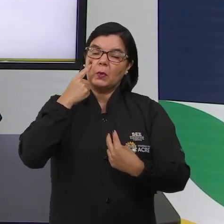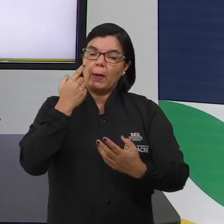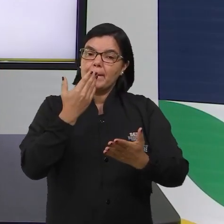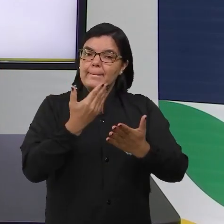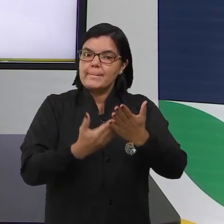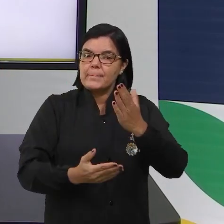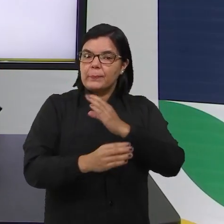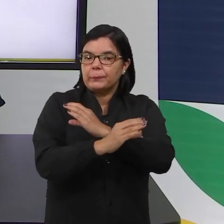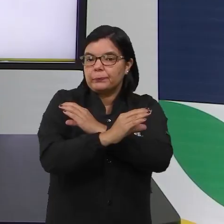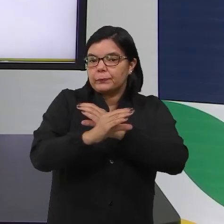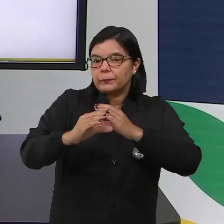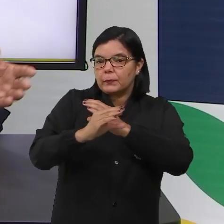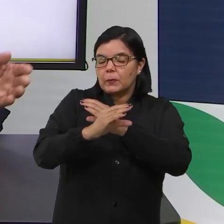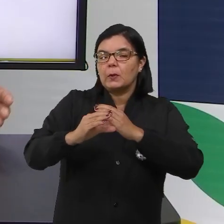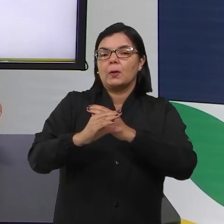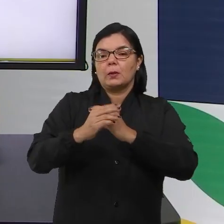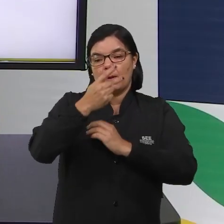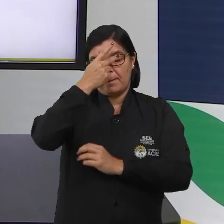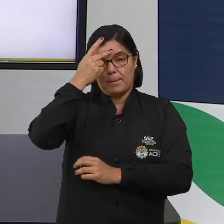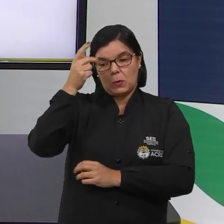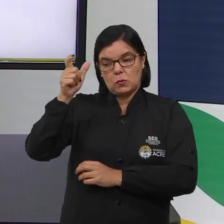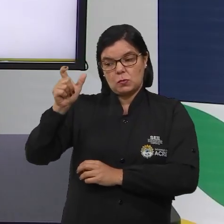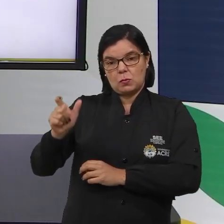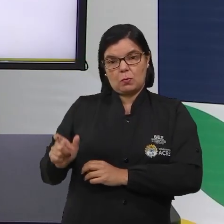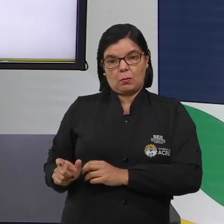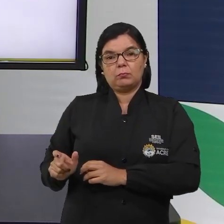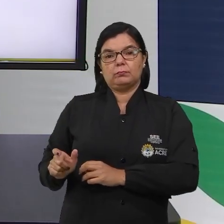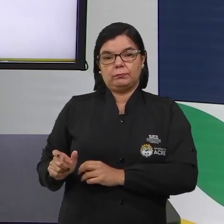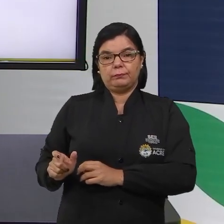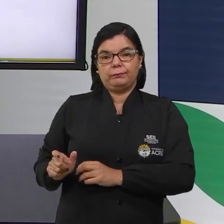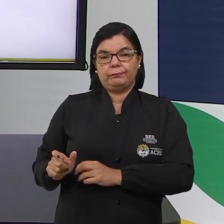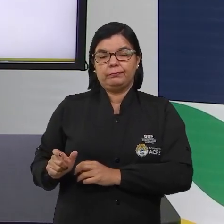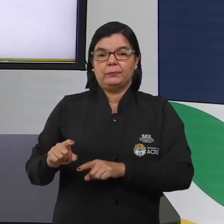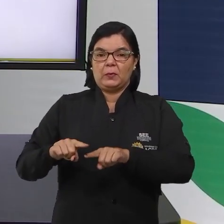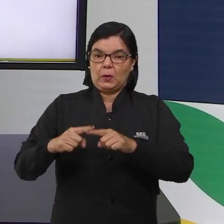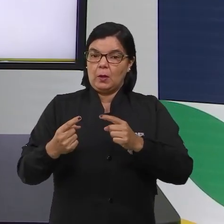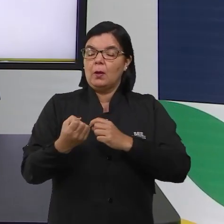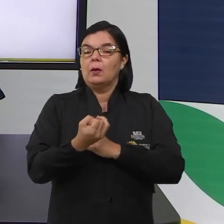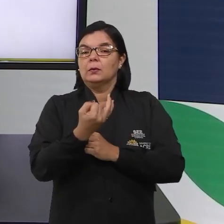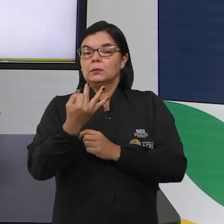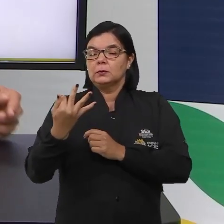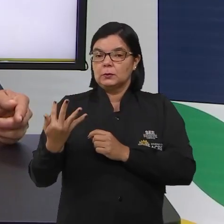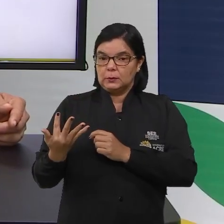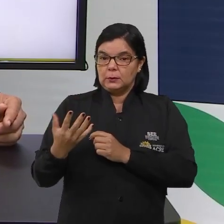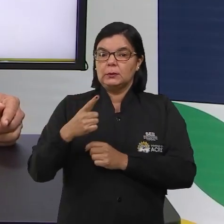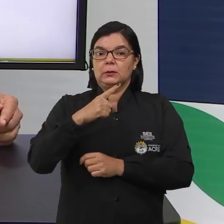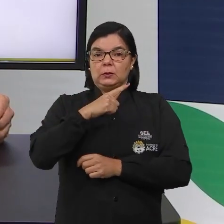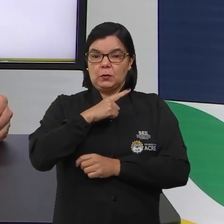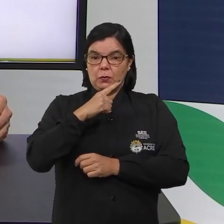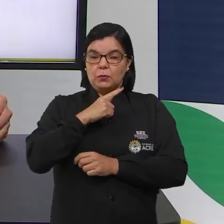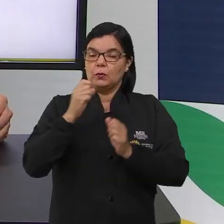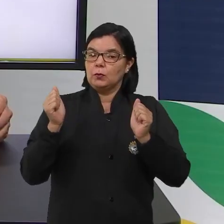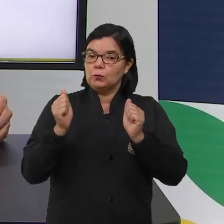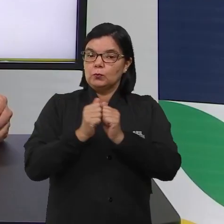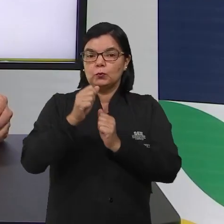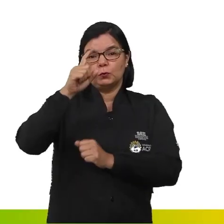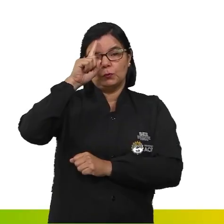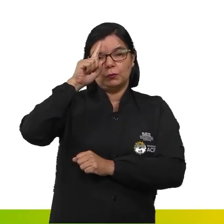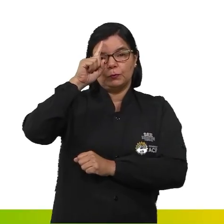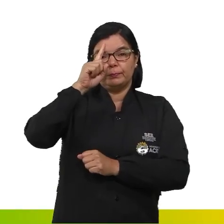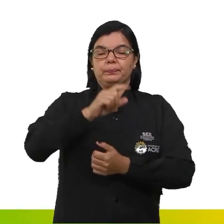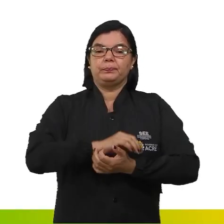perdendo a confiança naqueles que estão ao nosso lado, as pessoas com as quais a gente se encontra no dia a